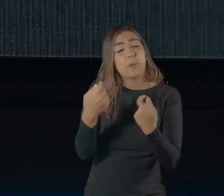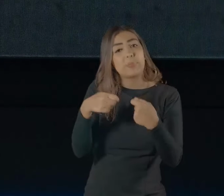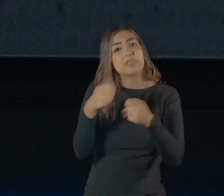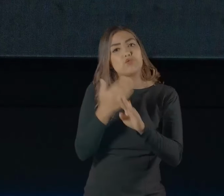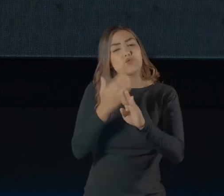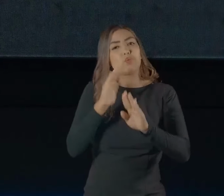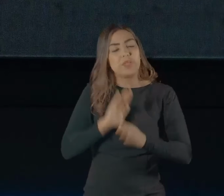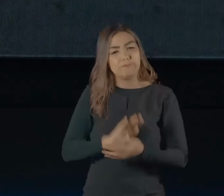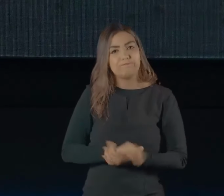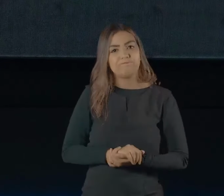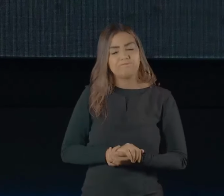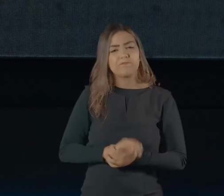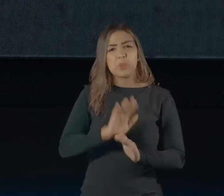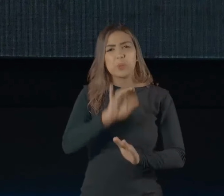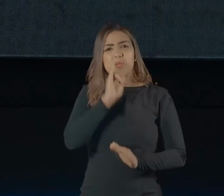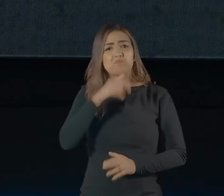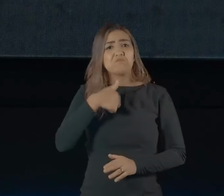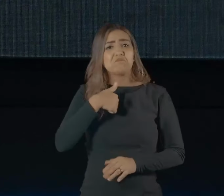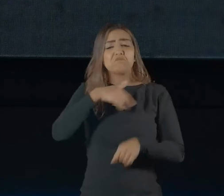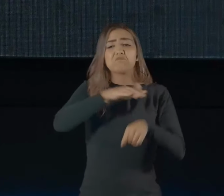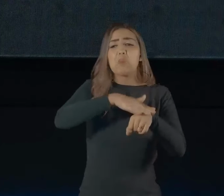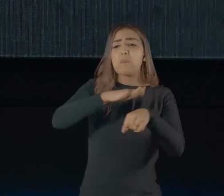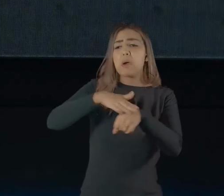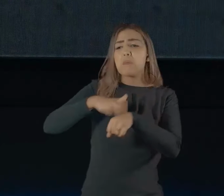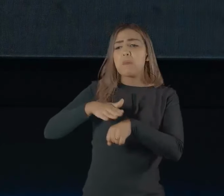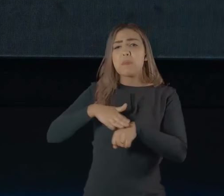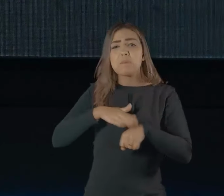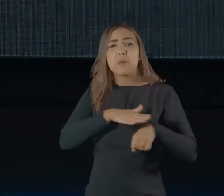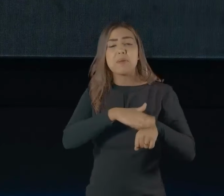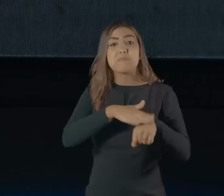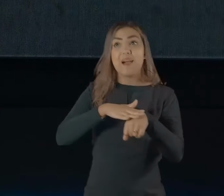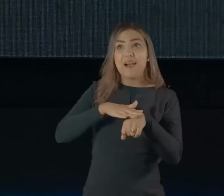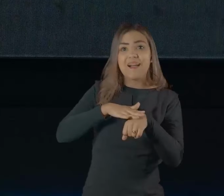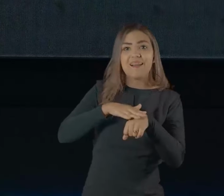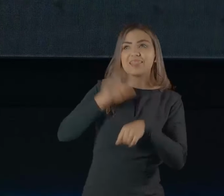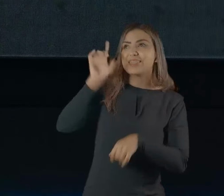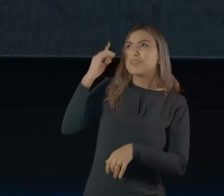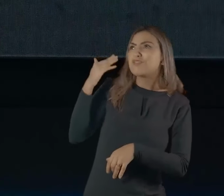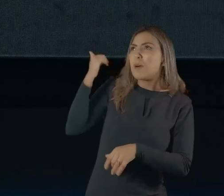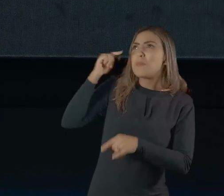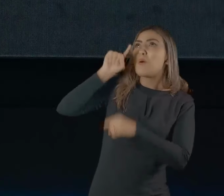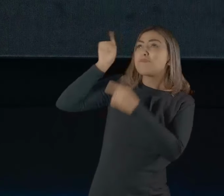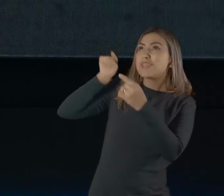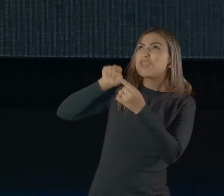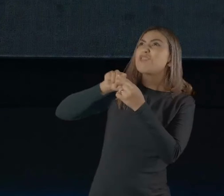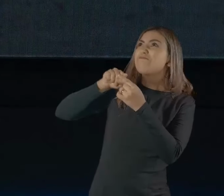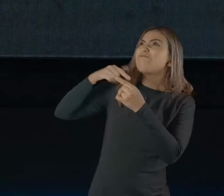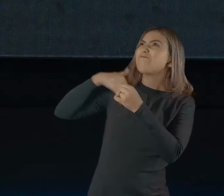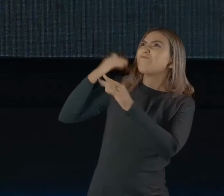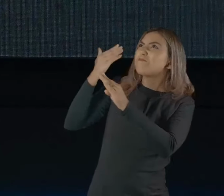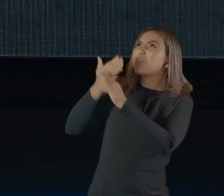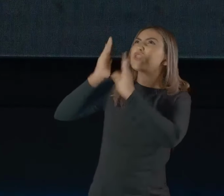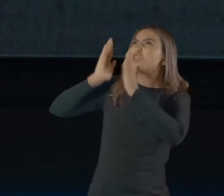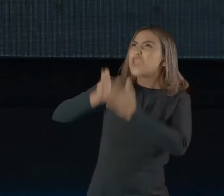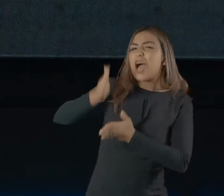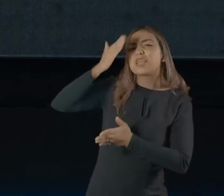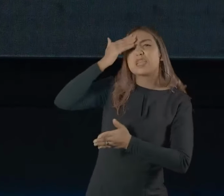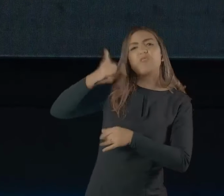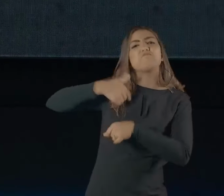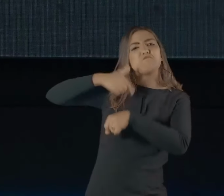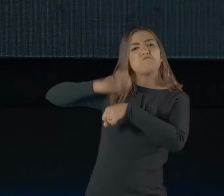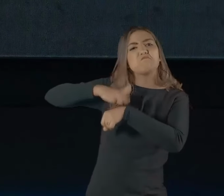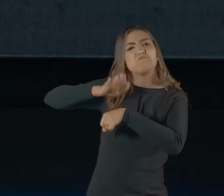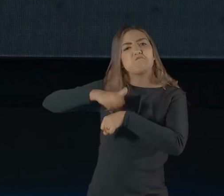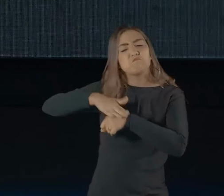está agindo naquilo para o qual Deus te chamou, você vai voar alto e não vai ser impedido pelas